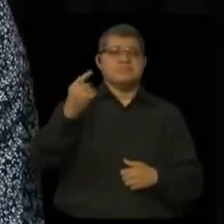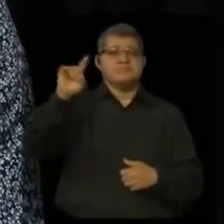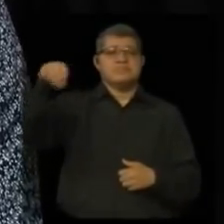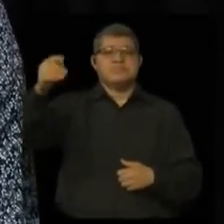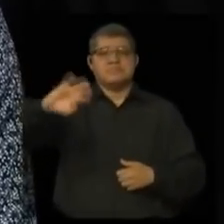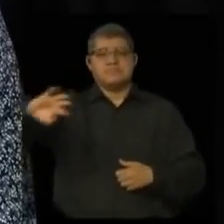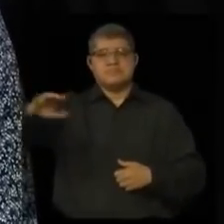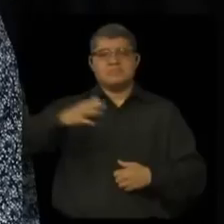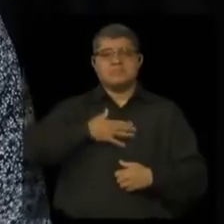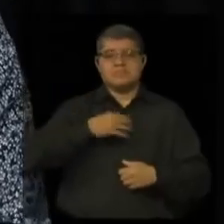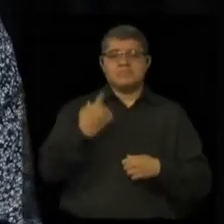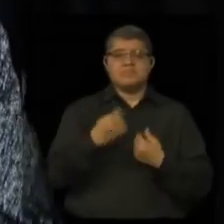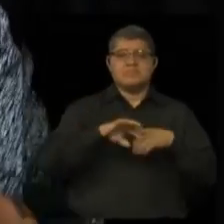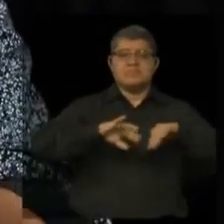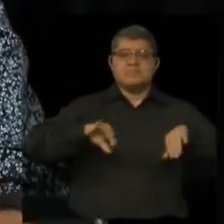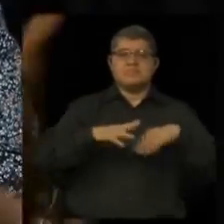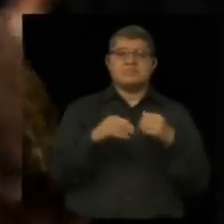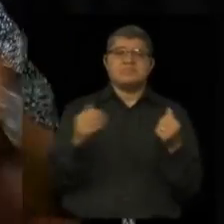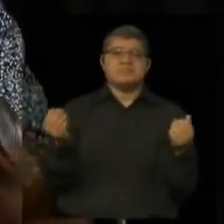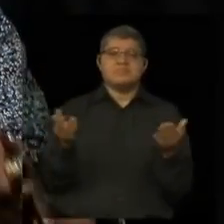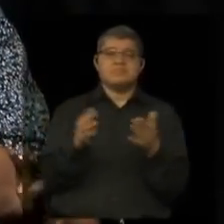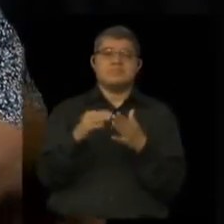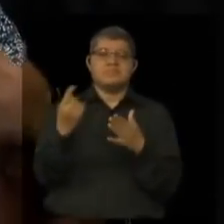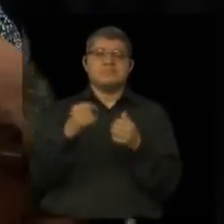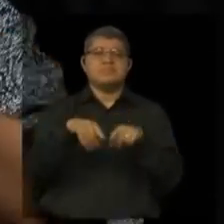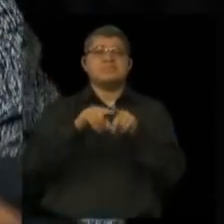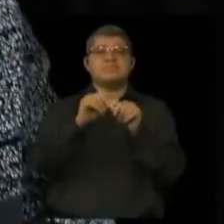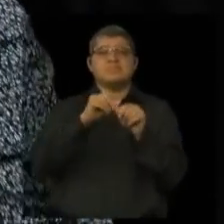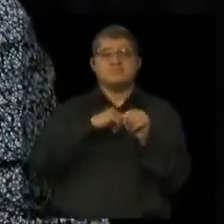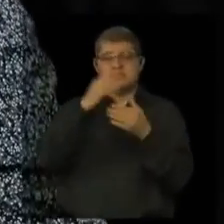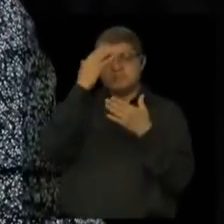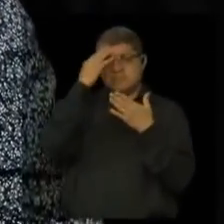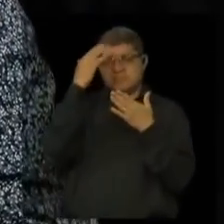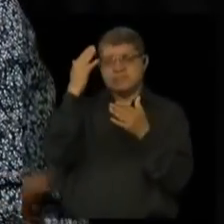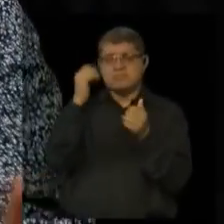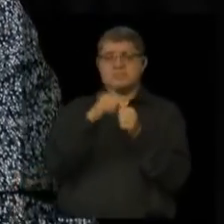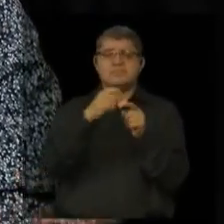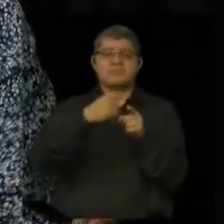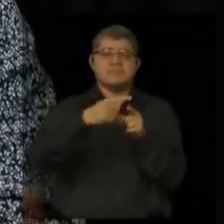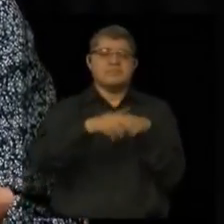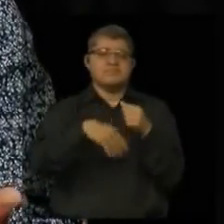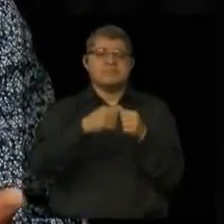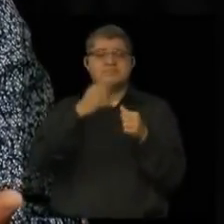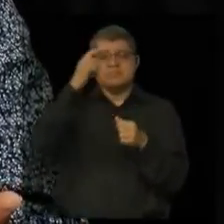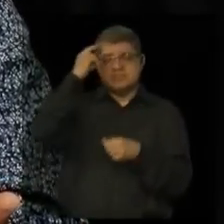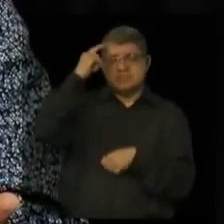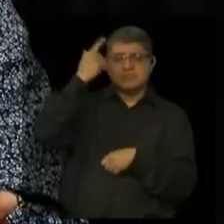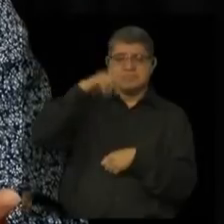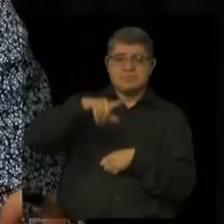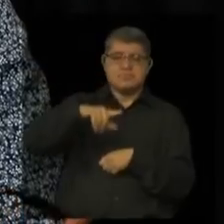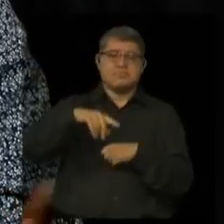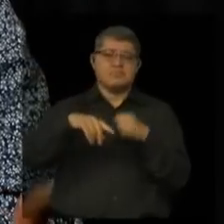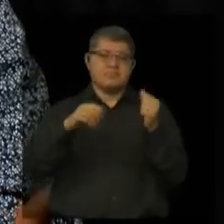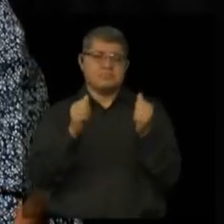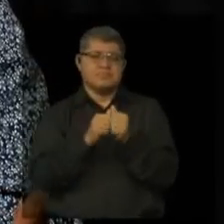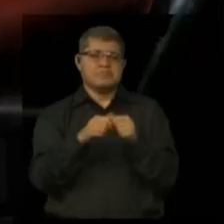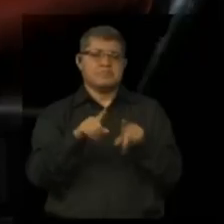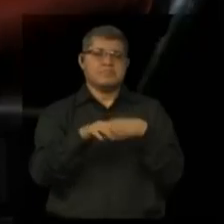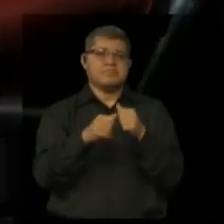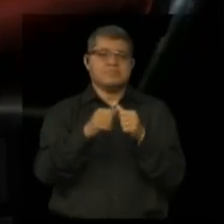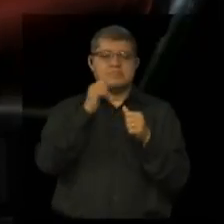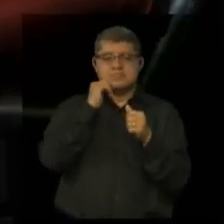dos outros como a minha própria, às vezes. Né? Então, hoje, a solidão para mim eu tenho como gratidão, porque nela eu repenso. Claro. Né? Com